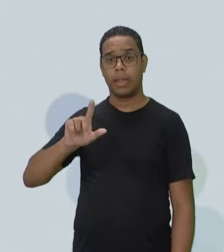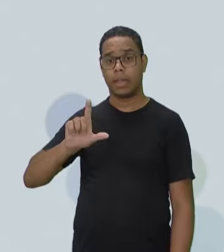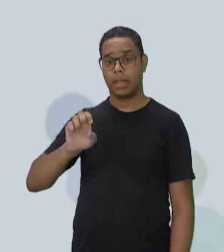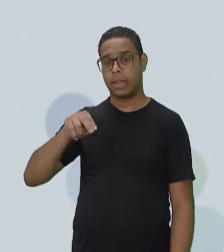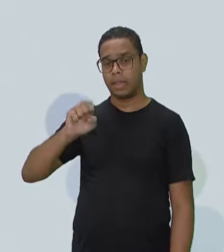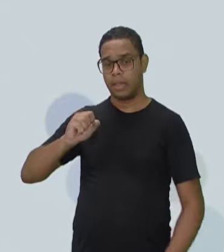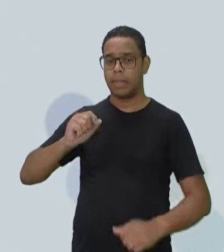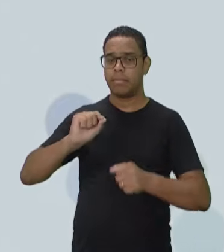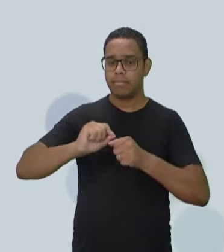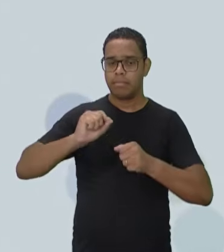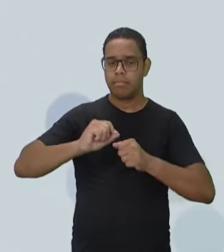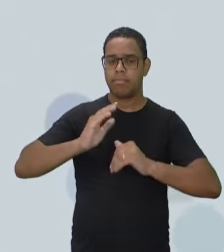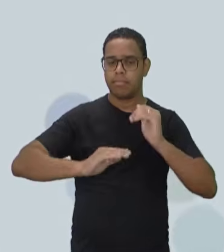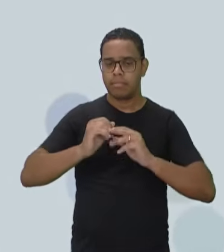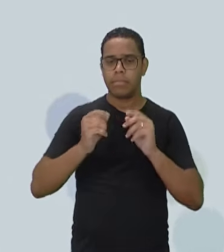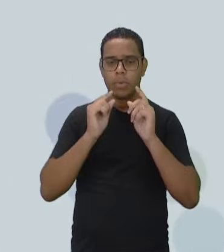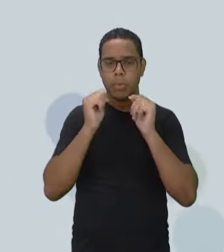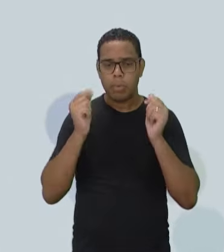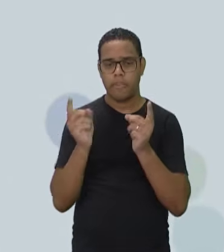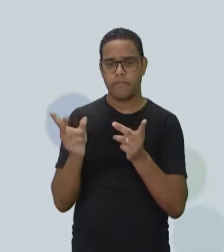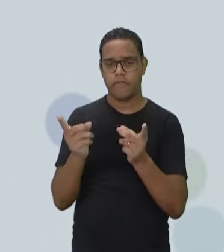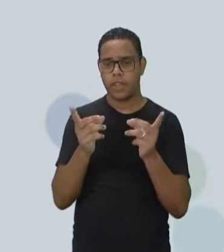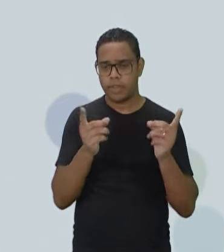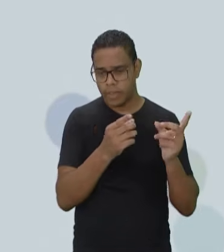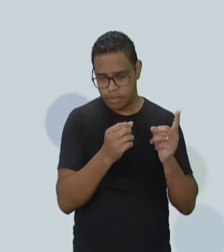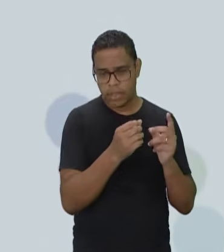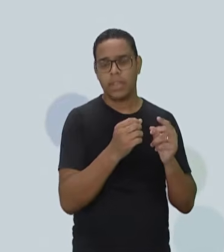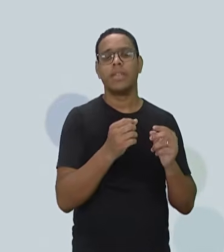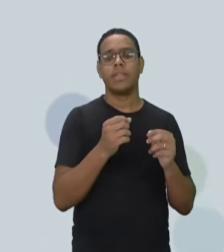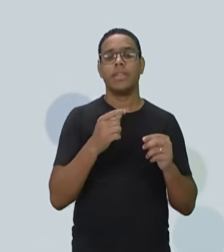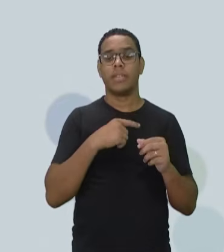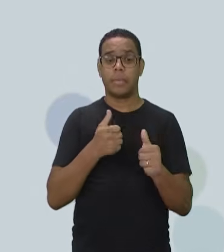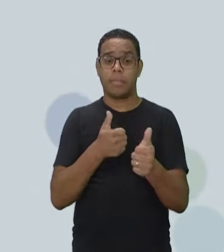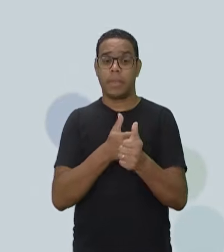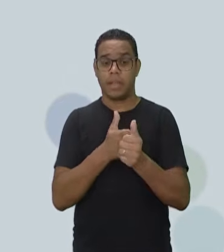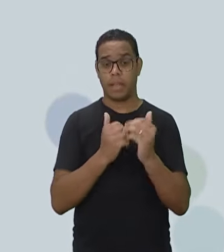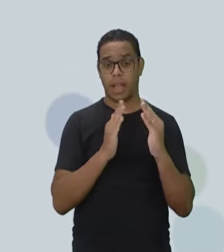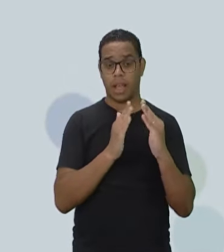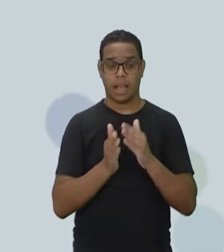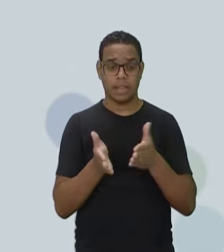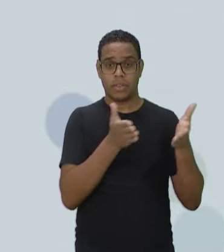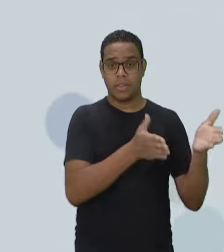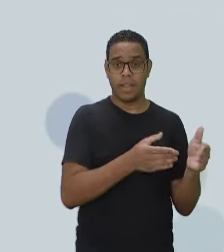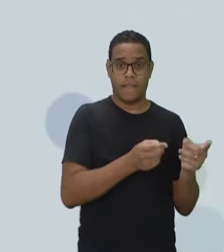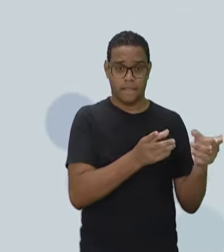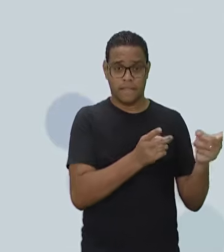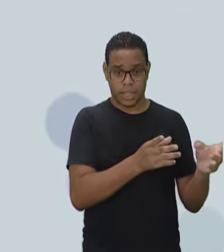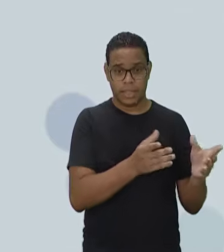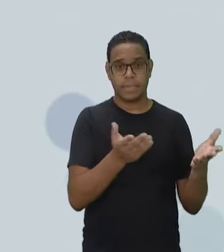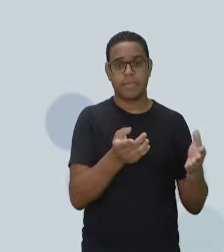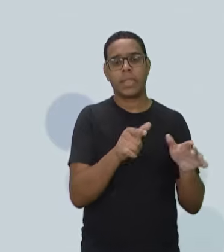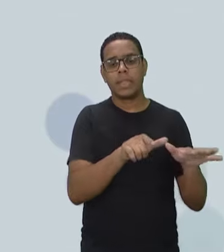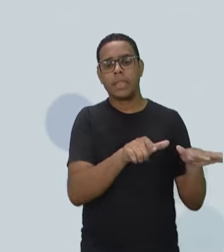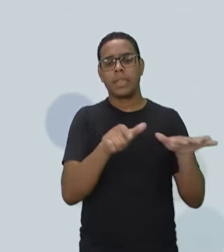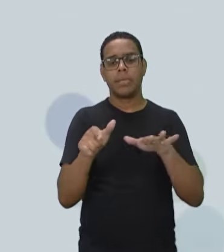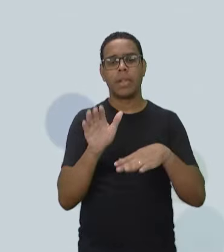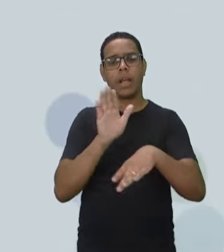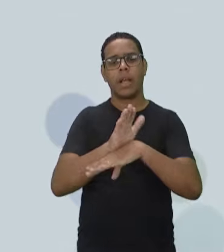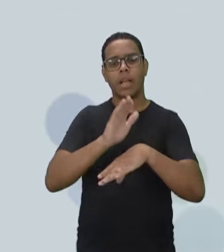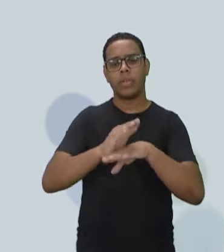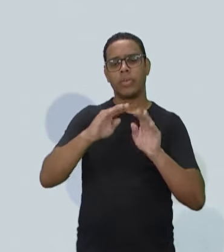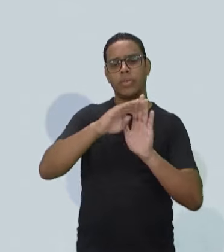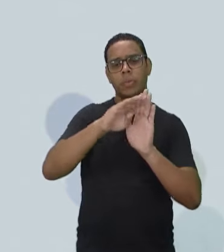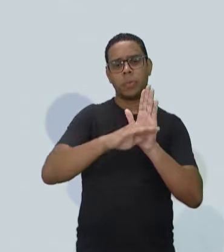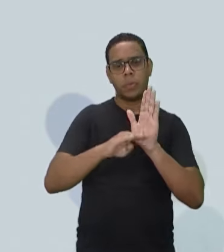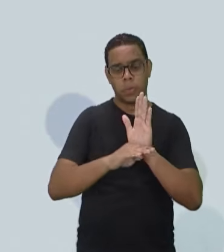Marlene produz bombons que são vendidos na lanchonete ao lado de sua casa. Certa semana, para ajudar na programação